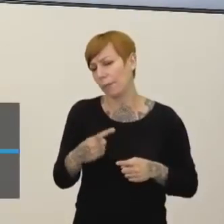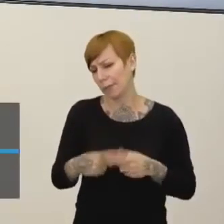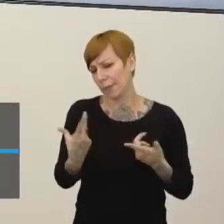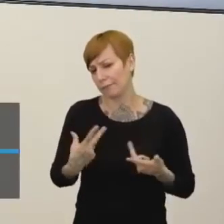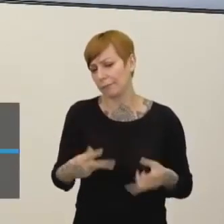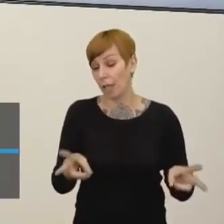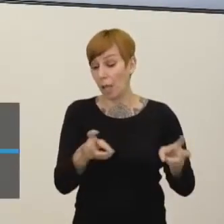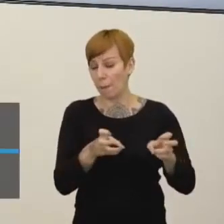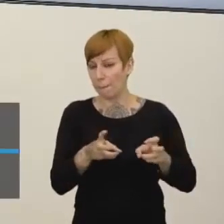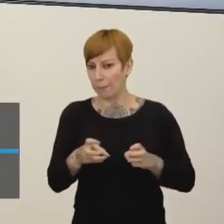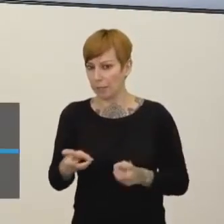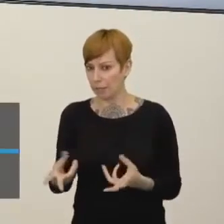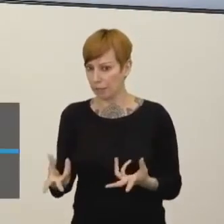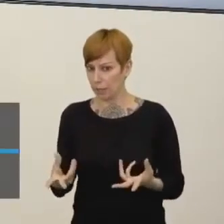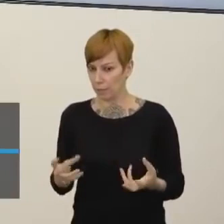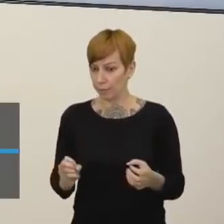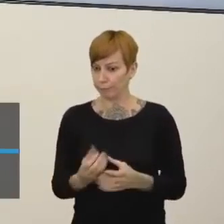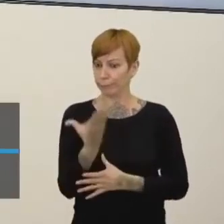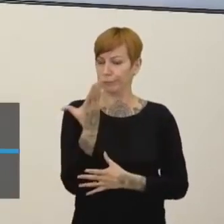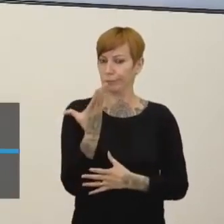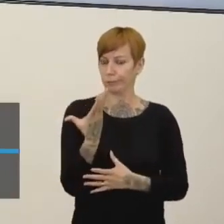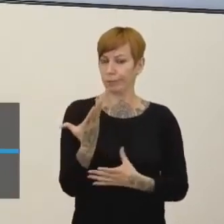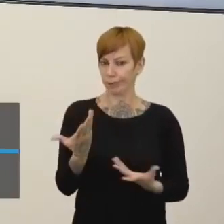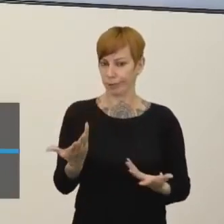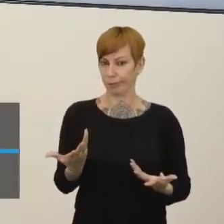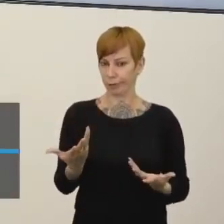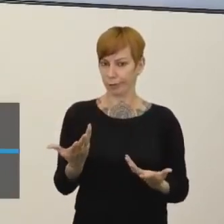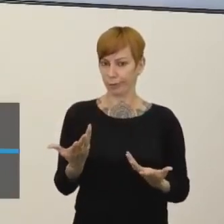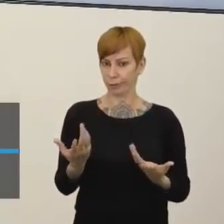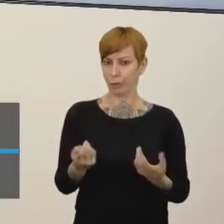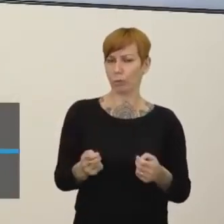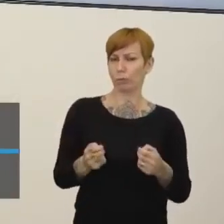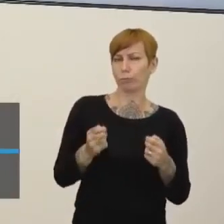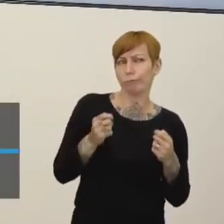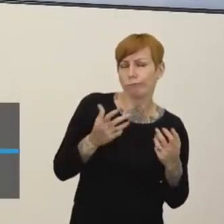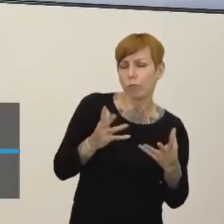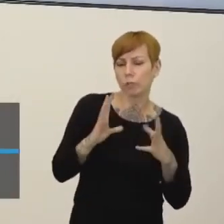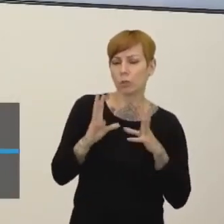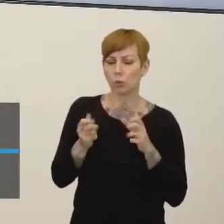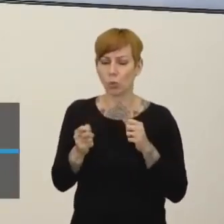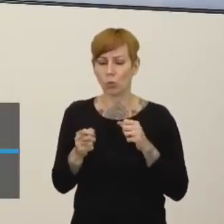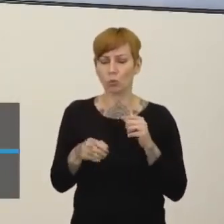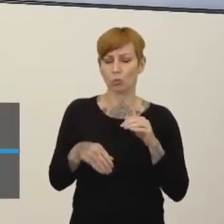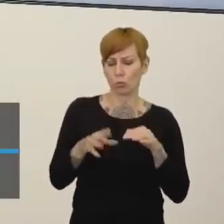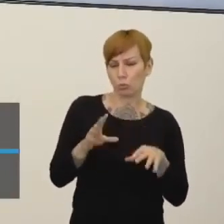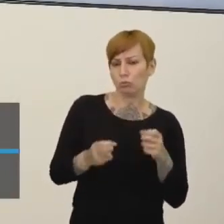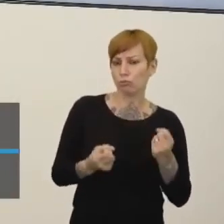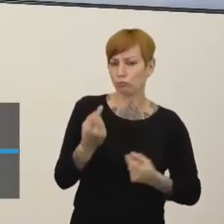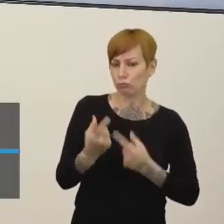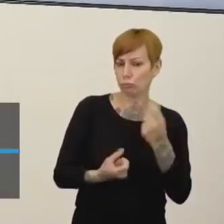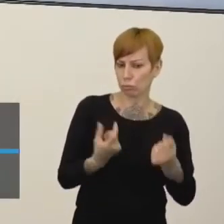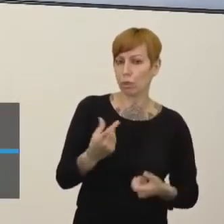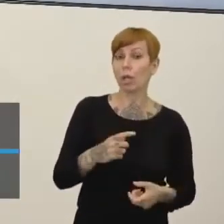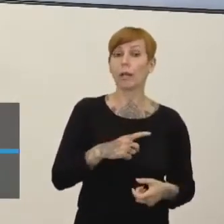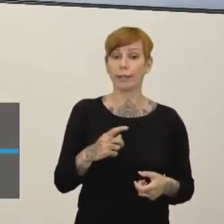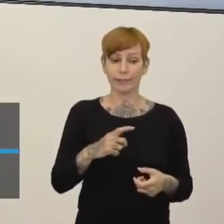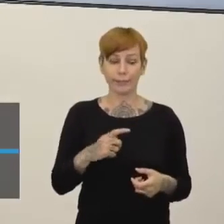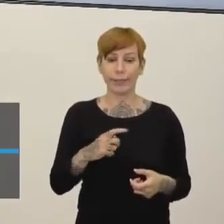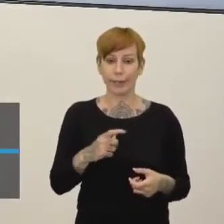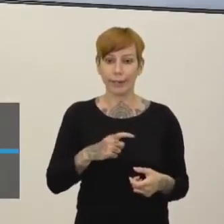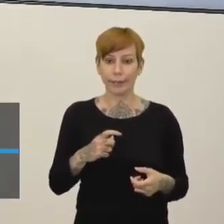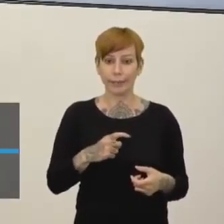percebem que esse fenômeno, todos esses alunos, ou quase todos, geralmente, na sua maioria, têm características